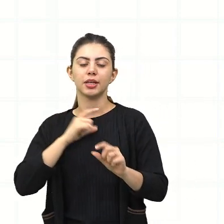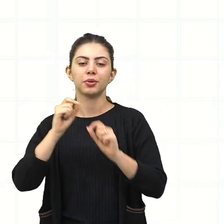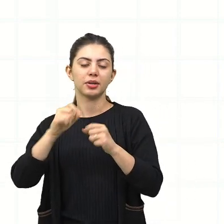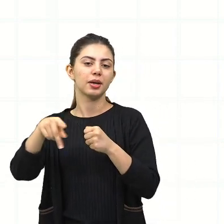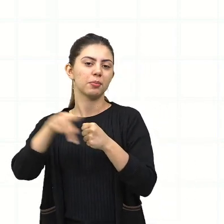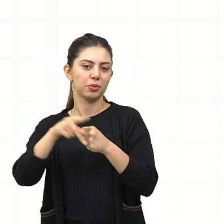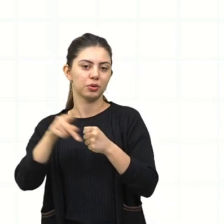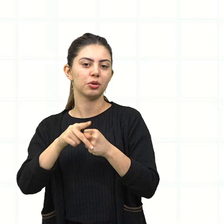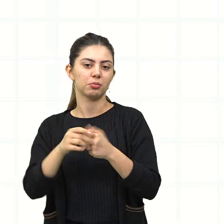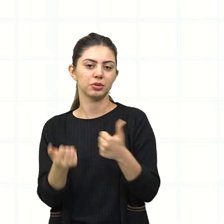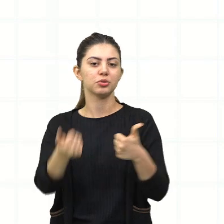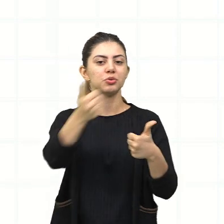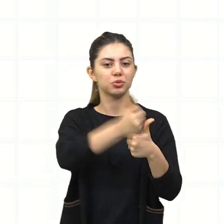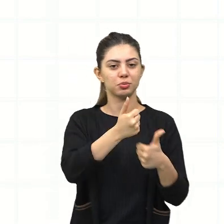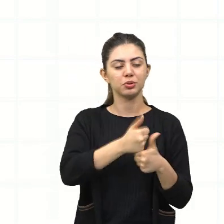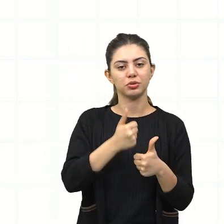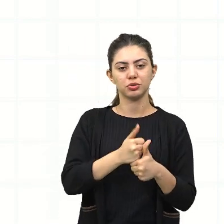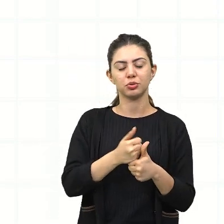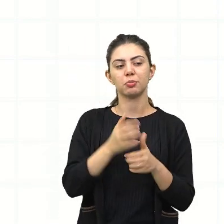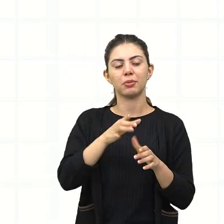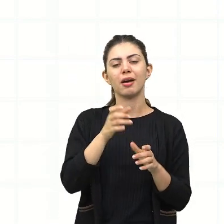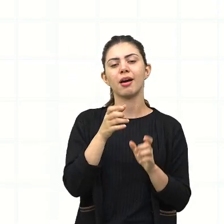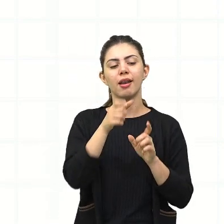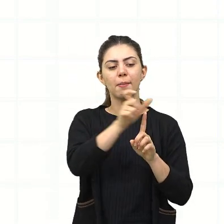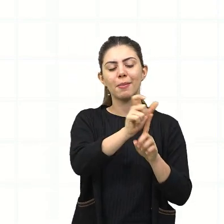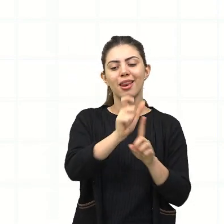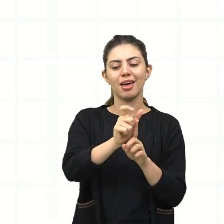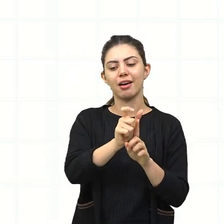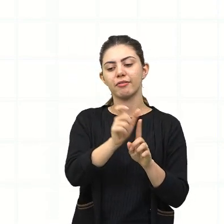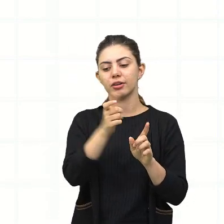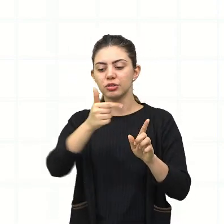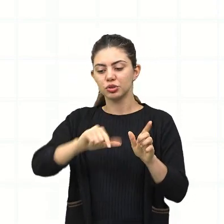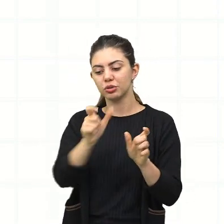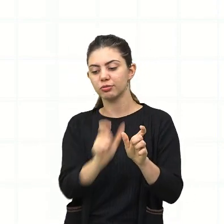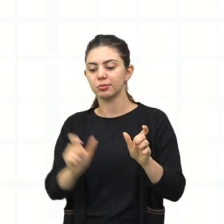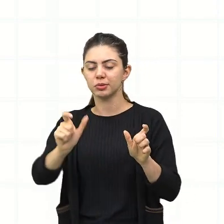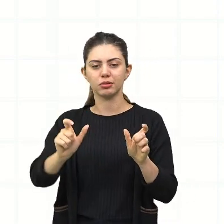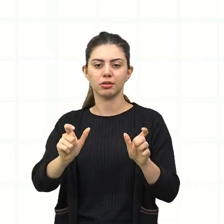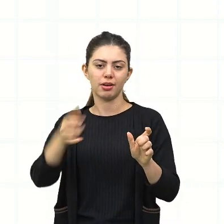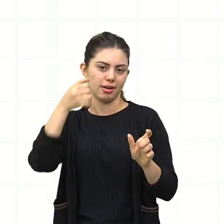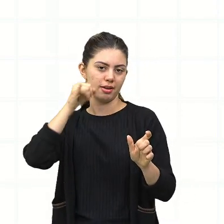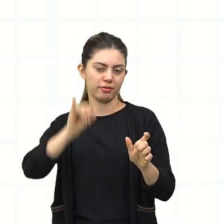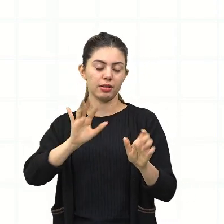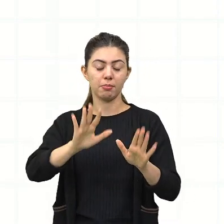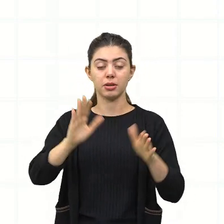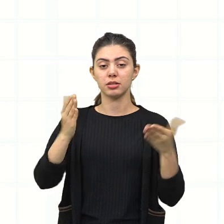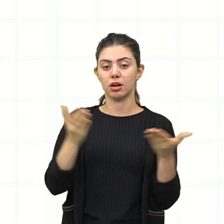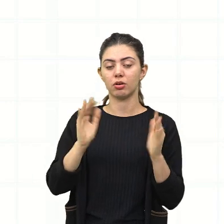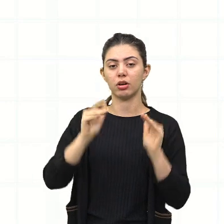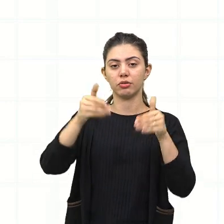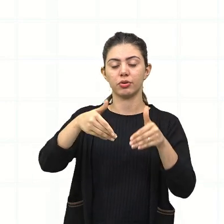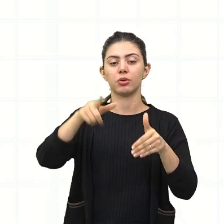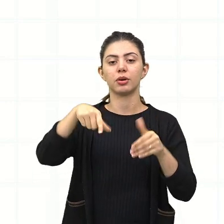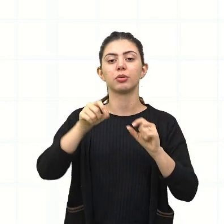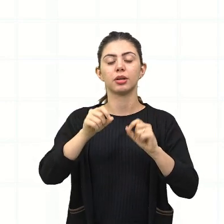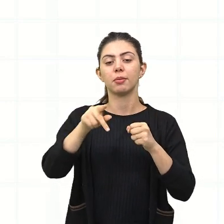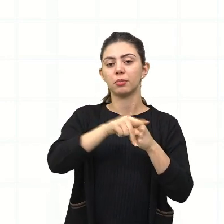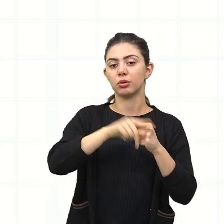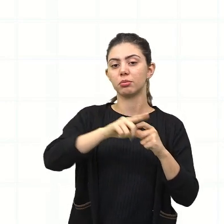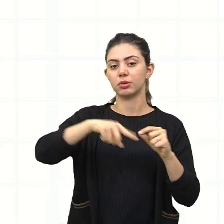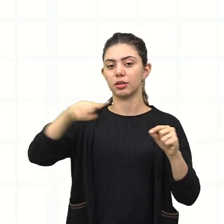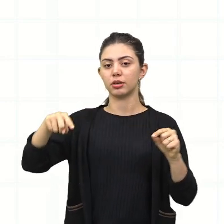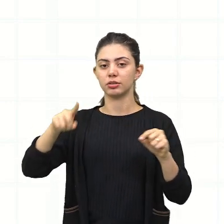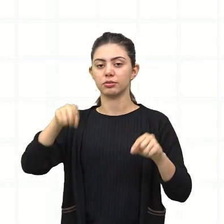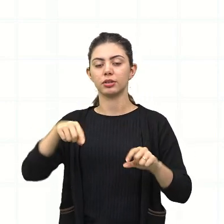repetições, você usa esses pronomes. Só que a gente está falando especificamente do pronome relativo. Pronome relativo é uma palavra usada